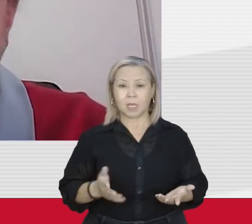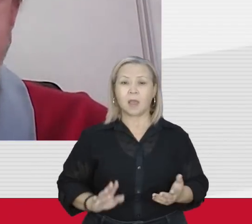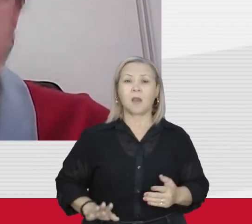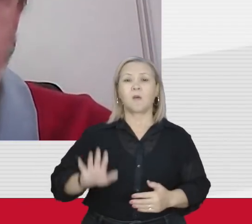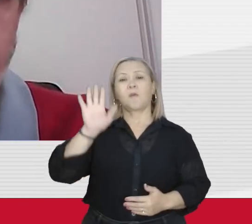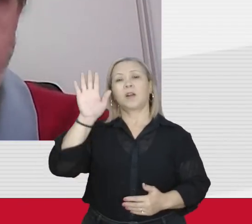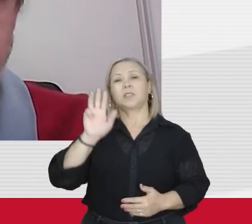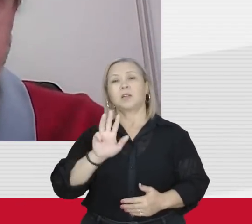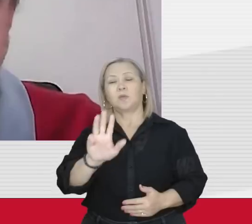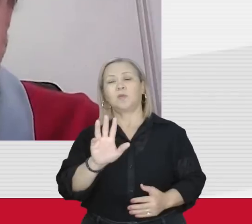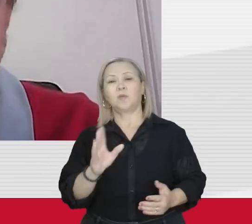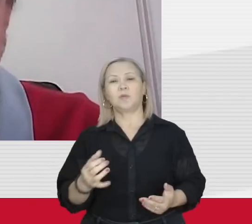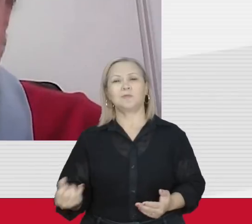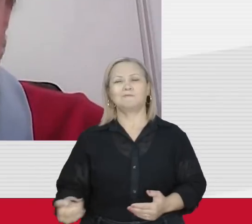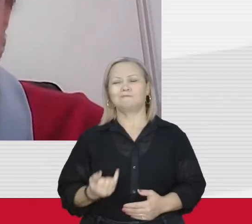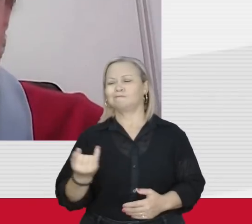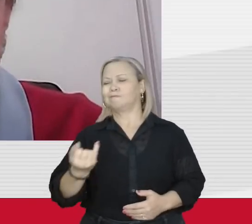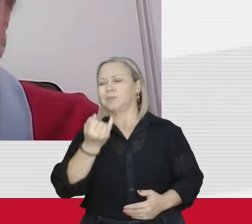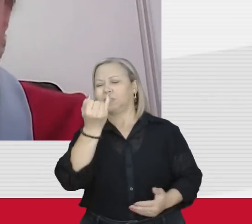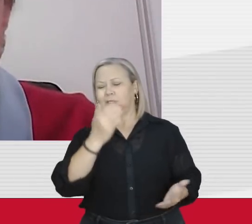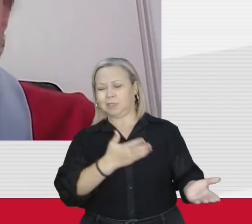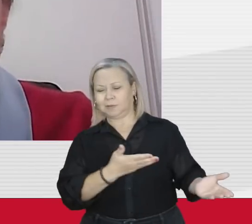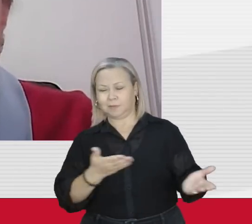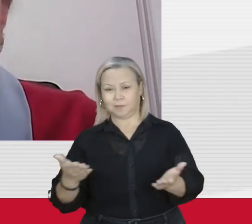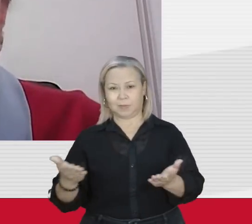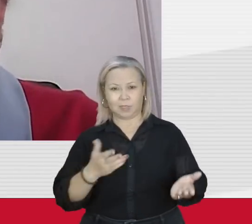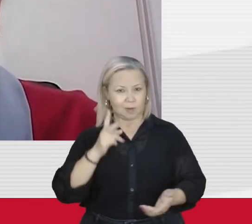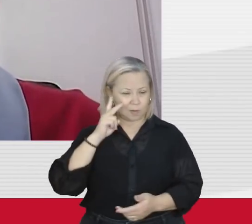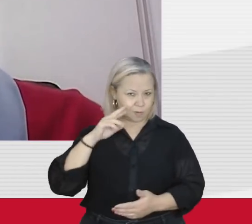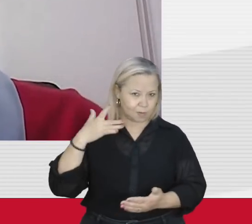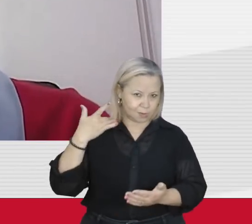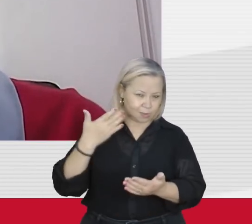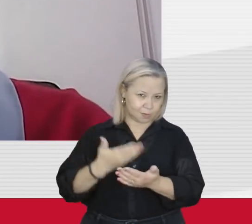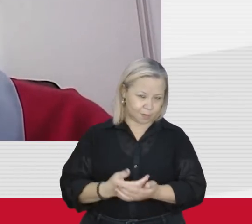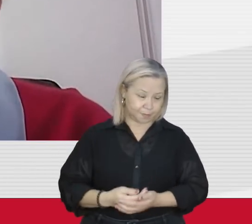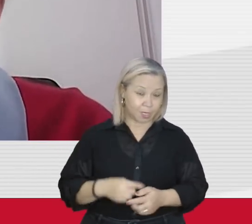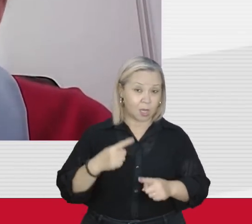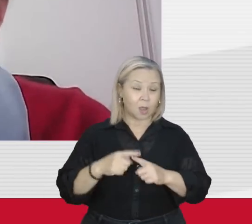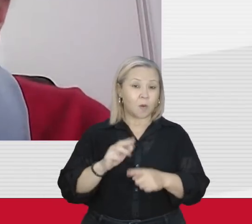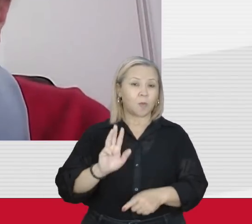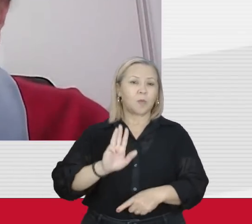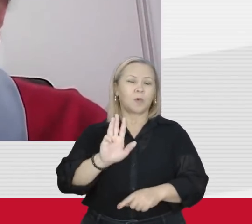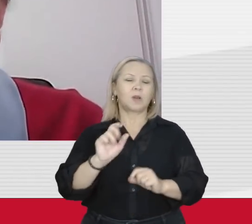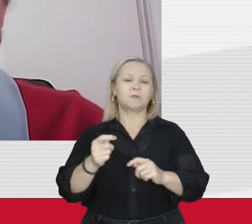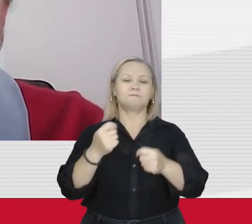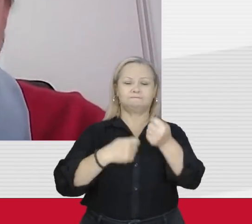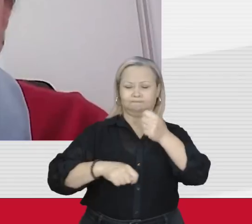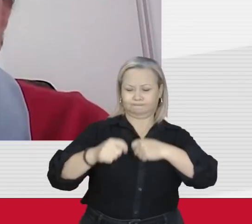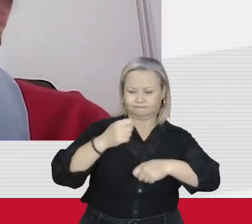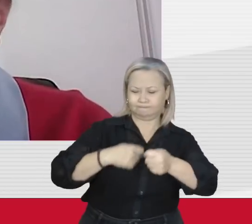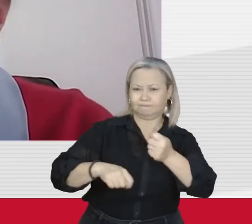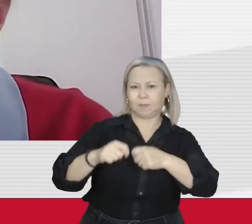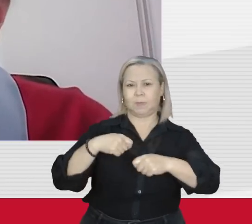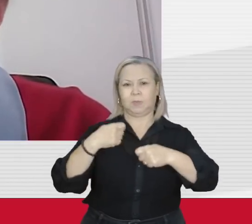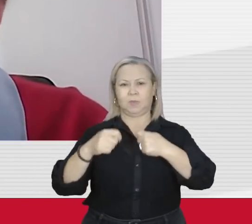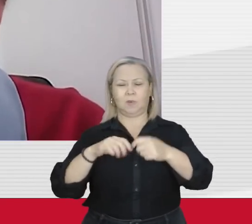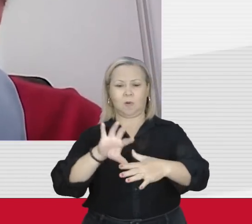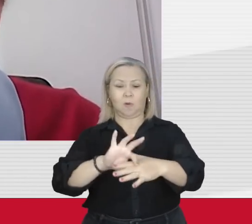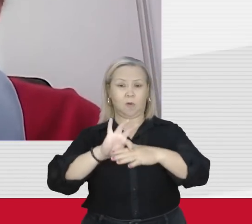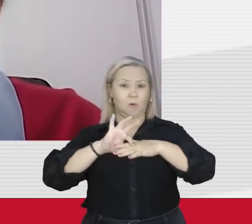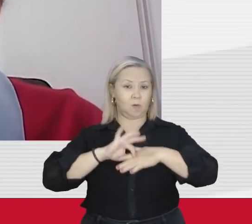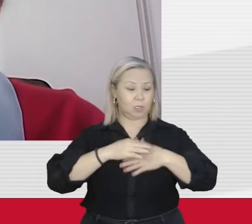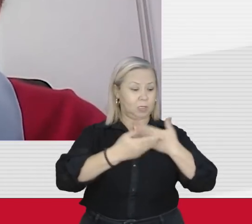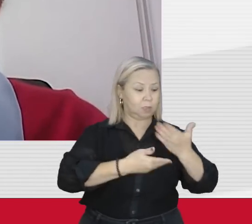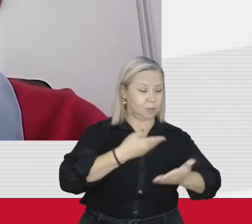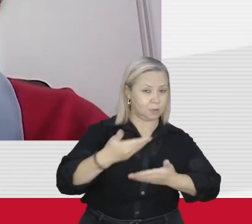é essencial para esse período da nossa história. Porque o Lula sempre foi um negociador, sempre foi uma liderança moderada da